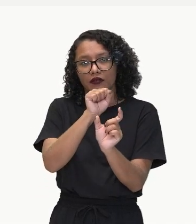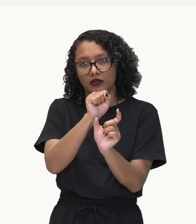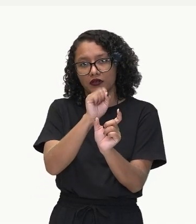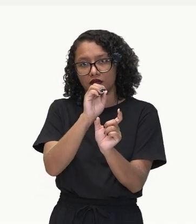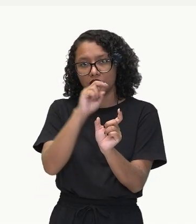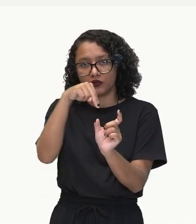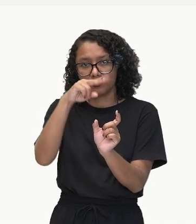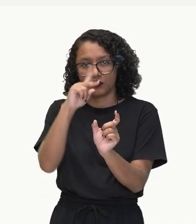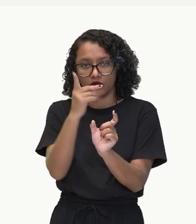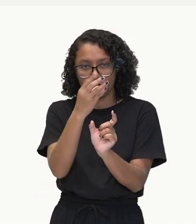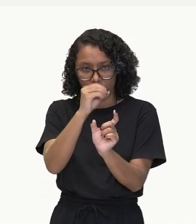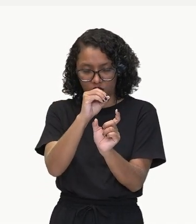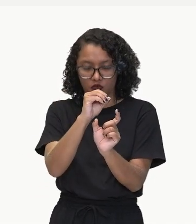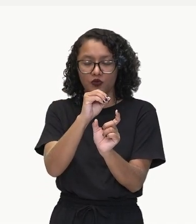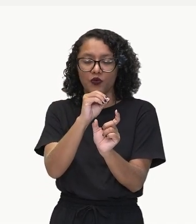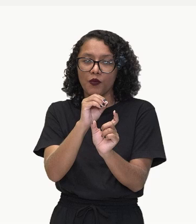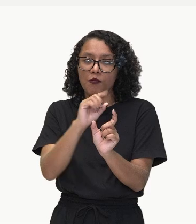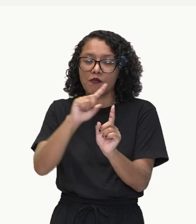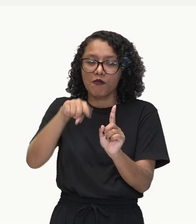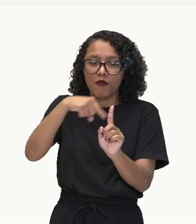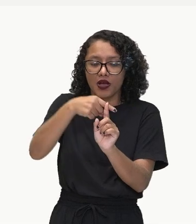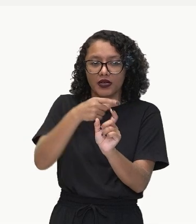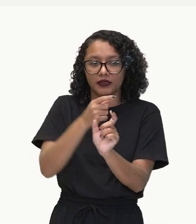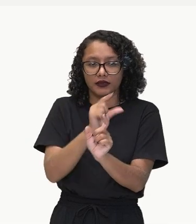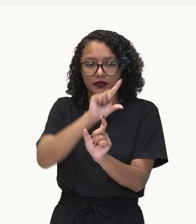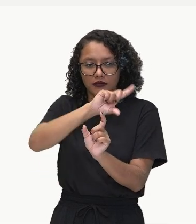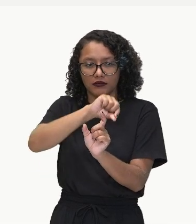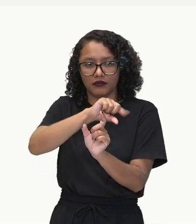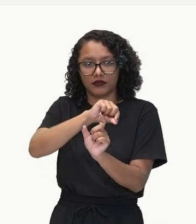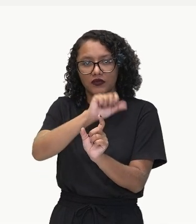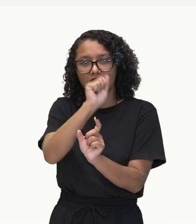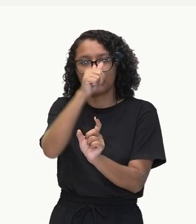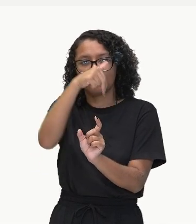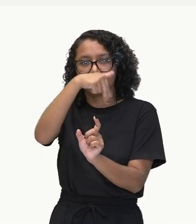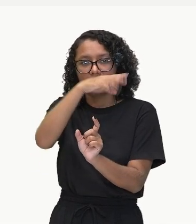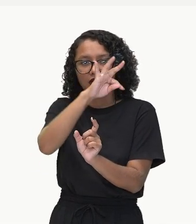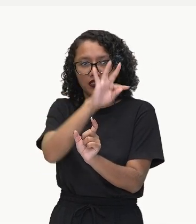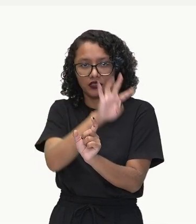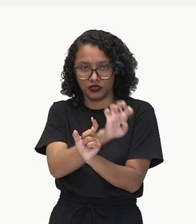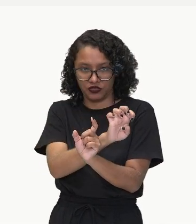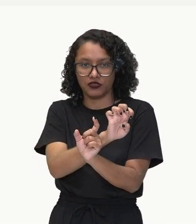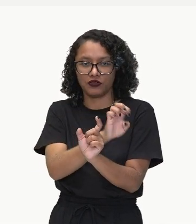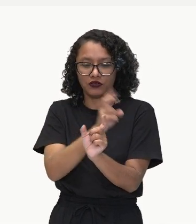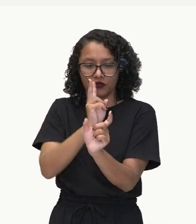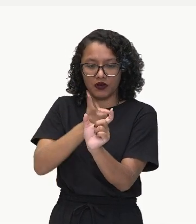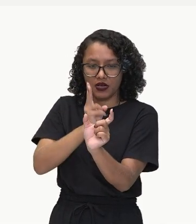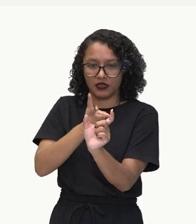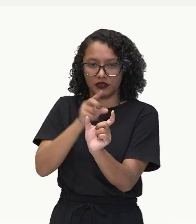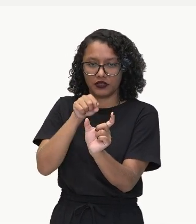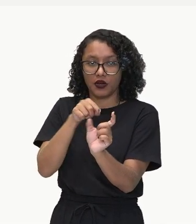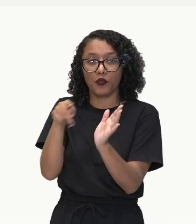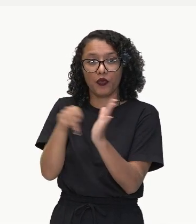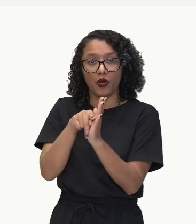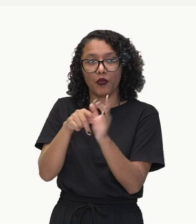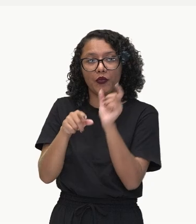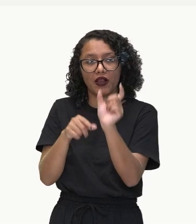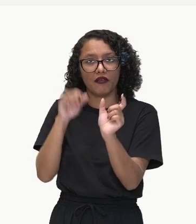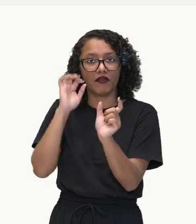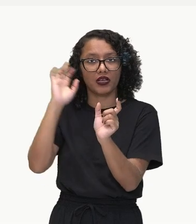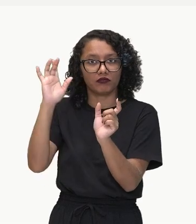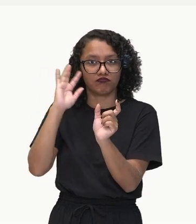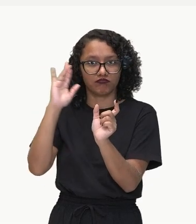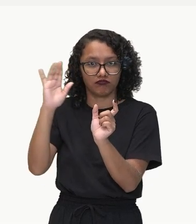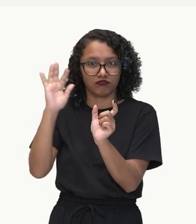mais o sufixo ante. A partir desse radical sonhante, que já vem da palavra sonho,